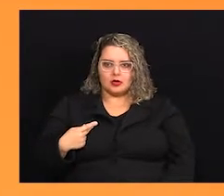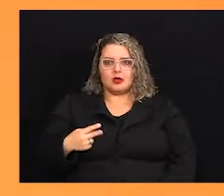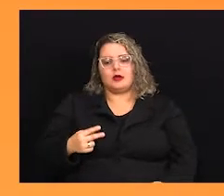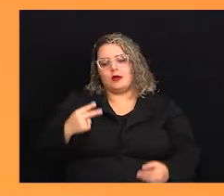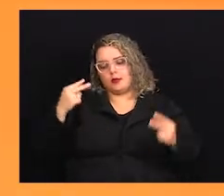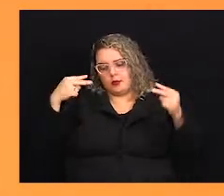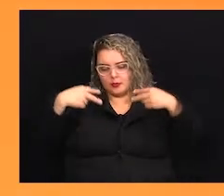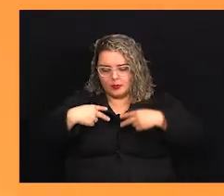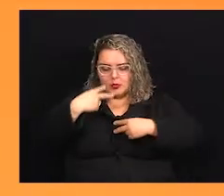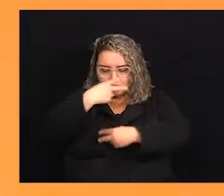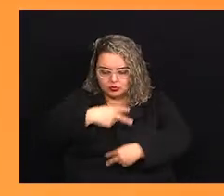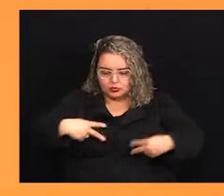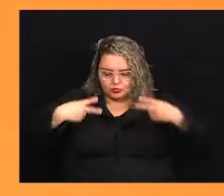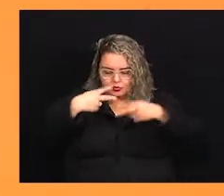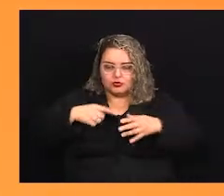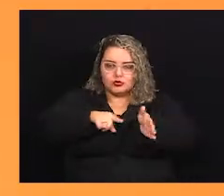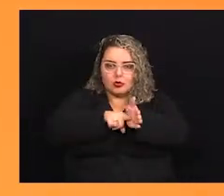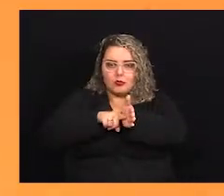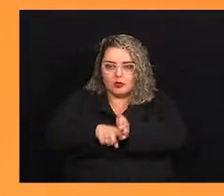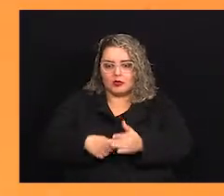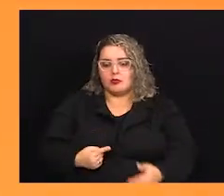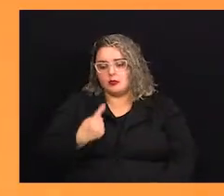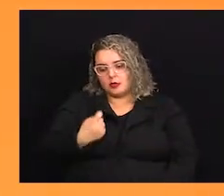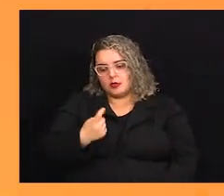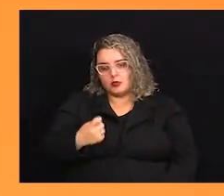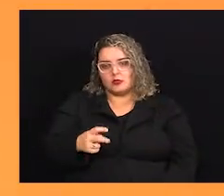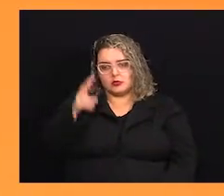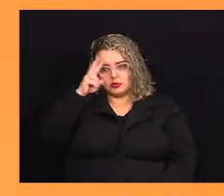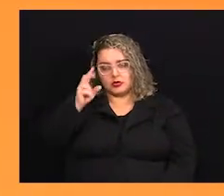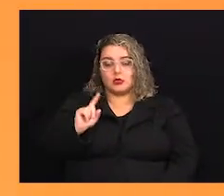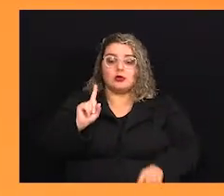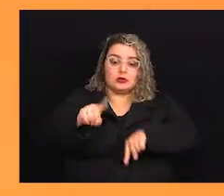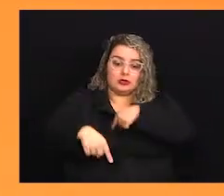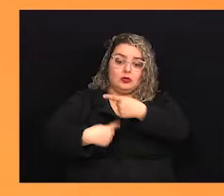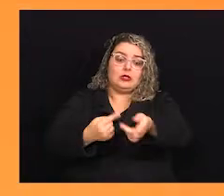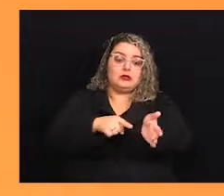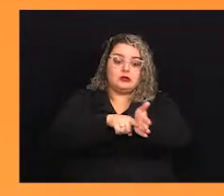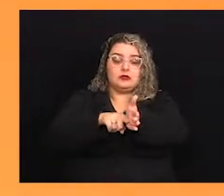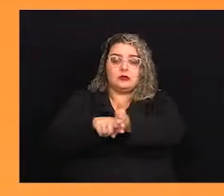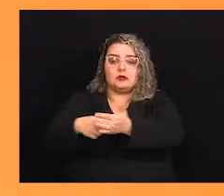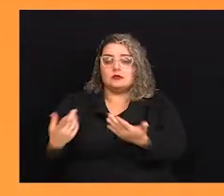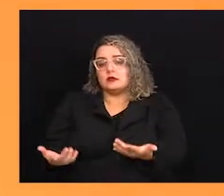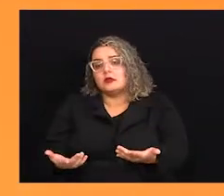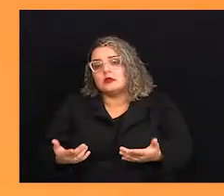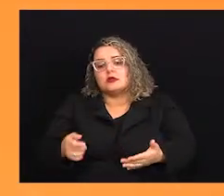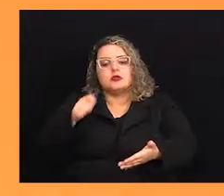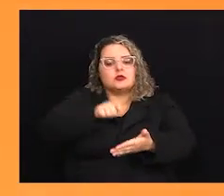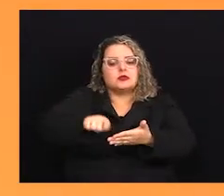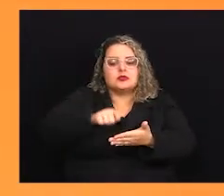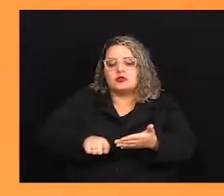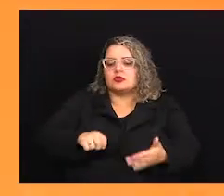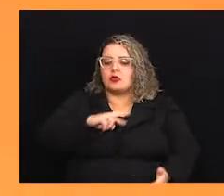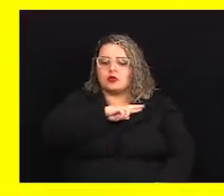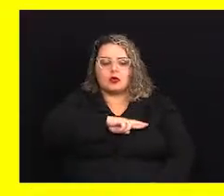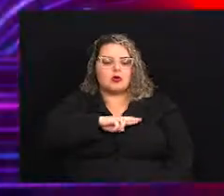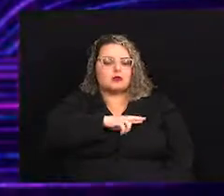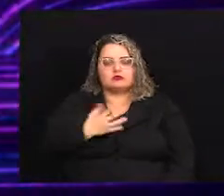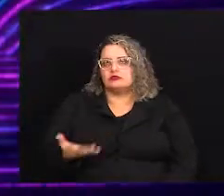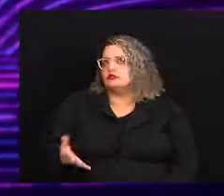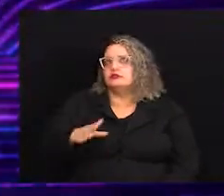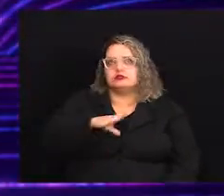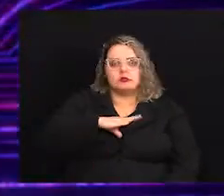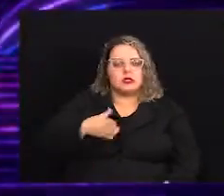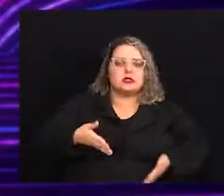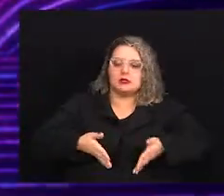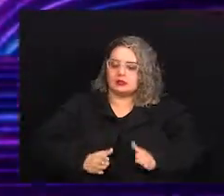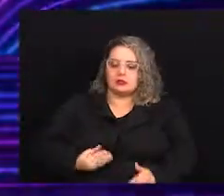de pesquisa. Mas aí a gente tem uma história só. Na próxima você vai ter que fazer alguma pesquisa. Mesmo que você vai escrever um romance que se passe na